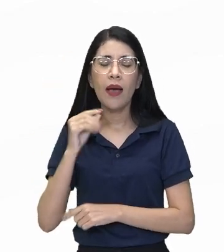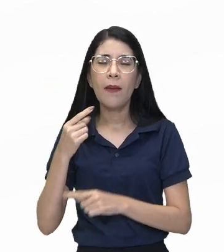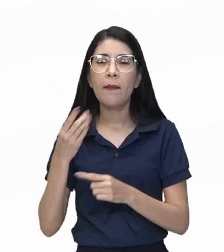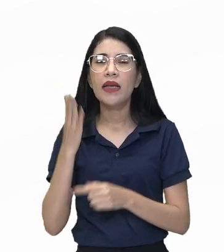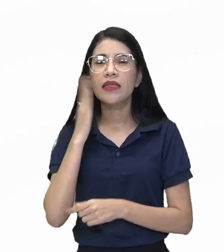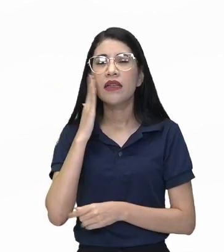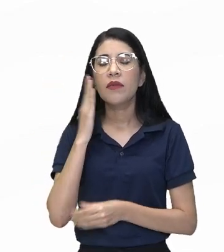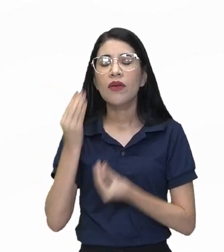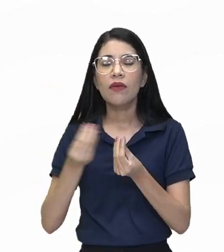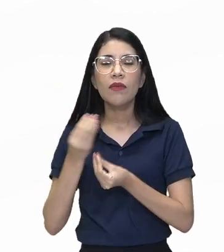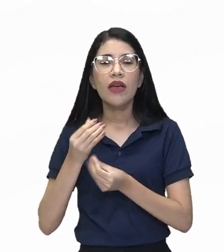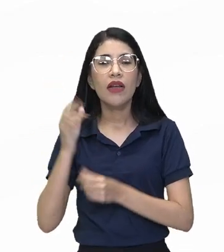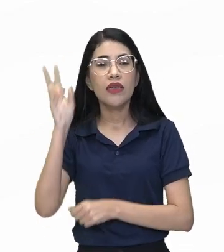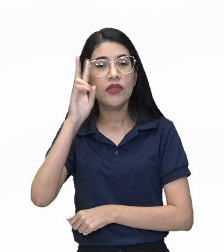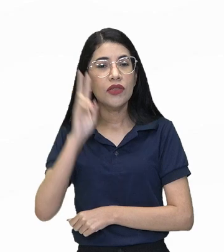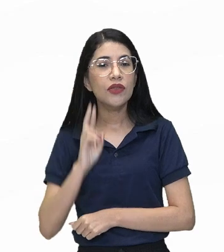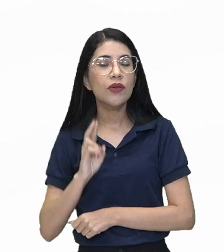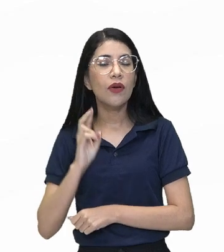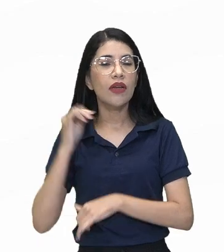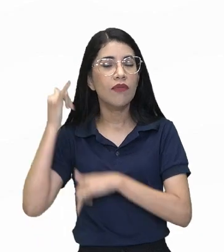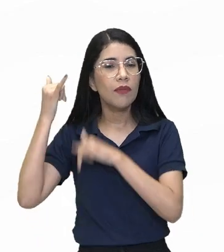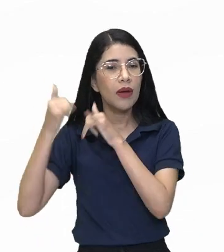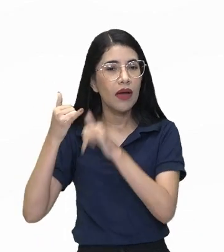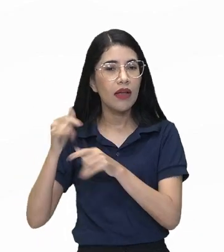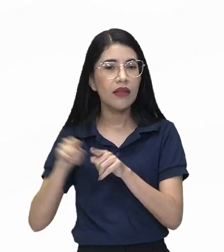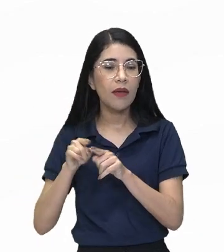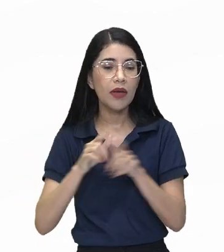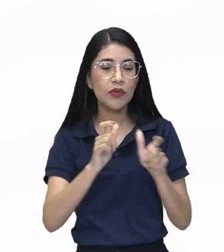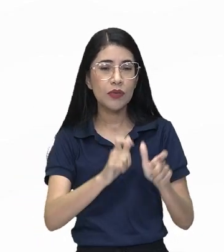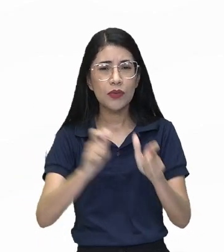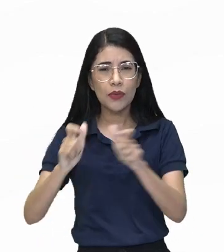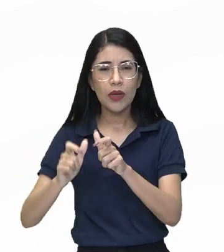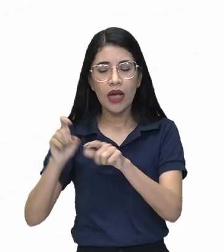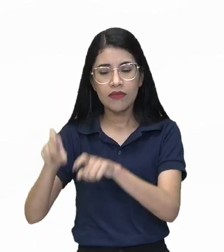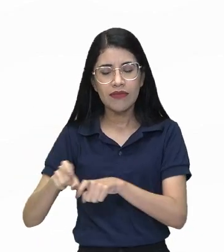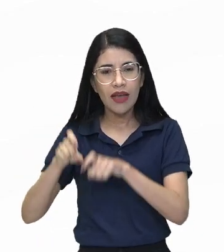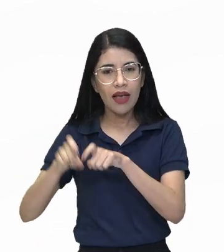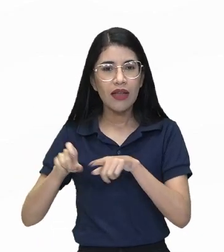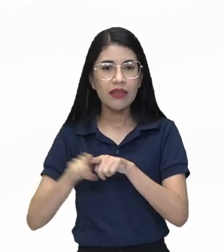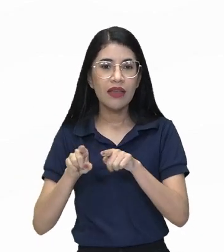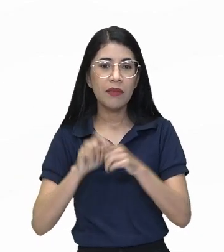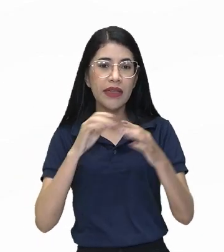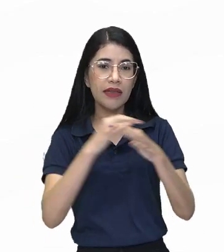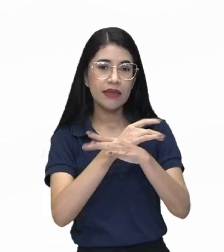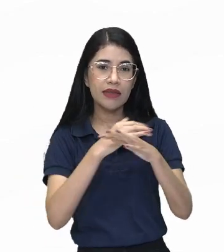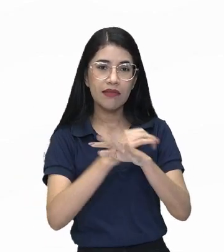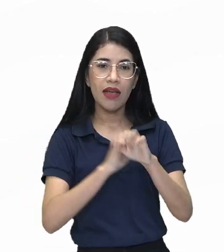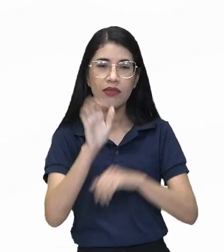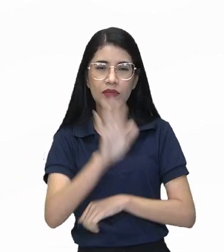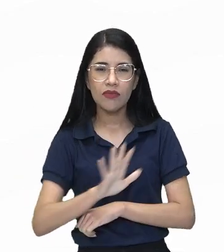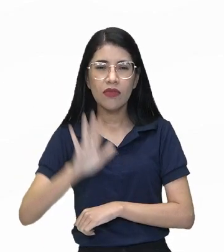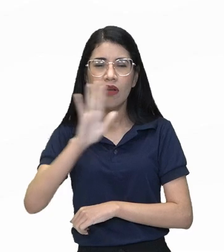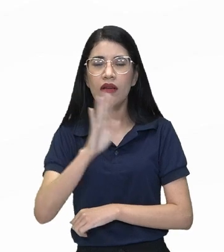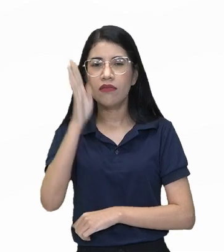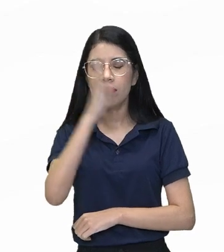que contavam sobre as coisas das localidades rurais e das cidades do Brasil.